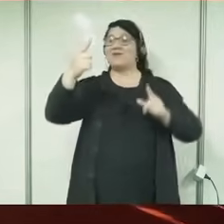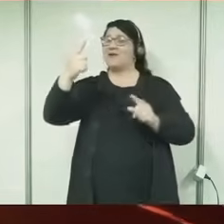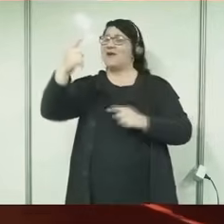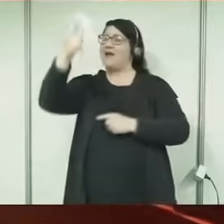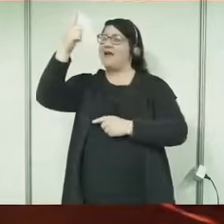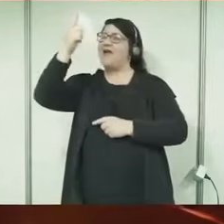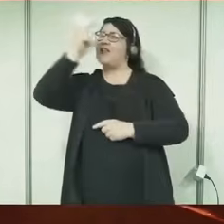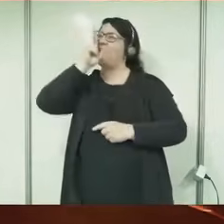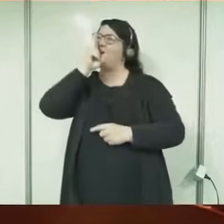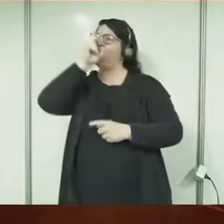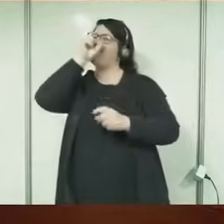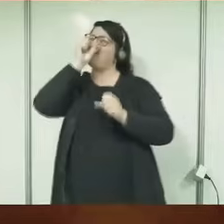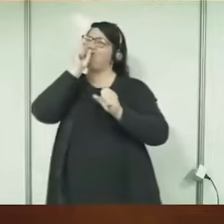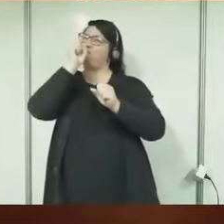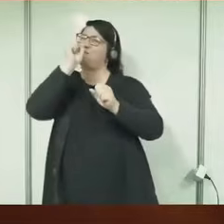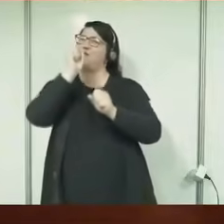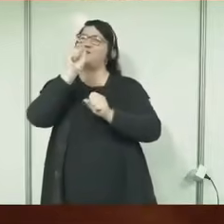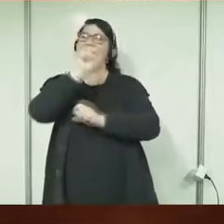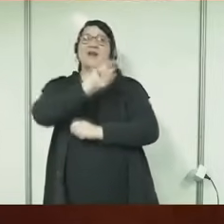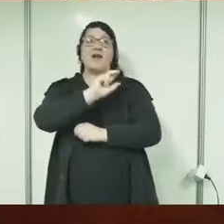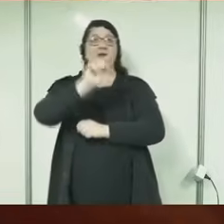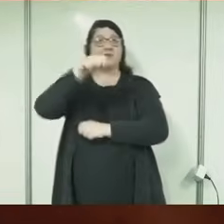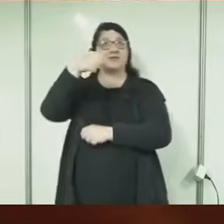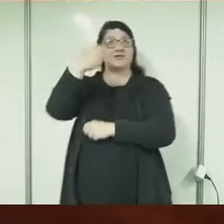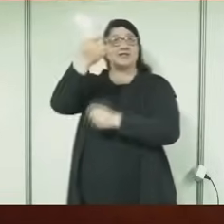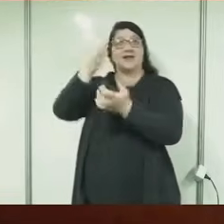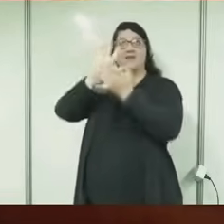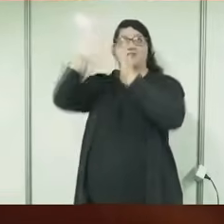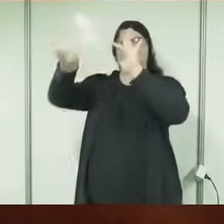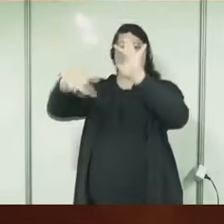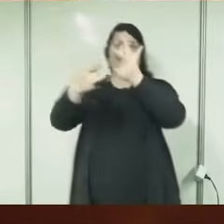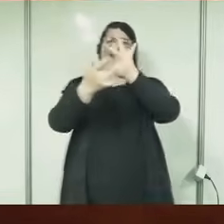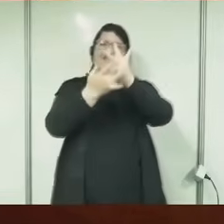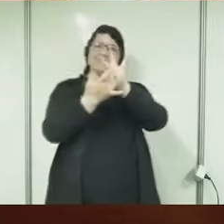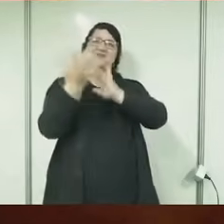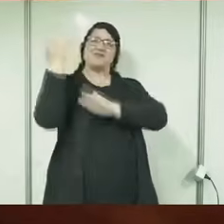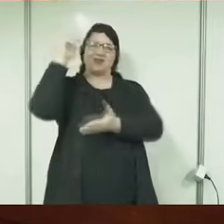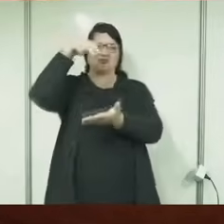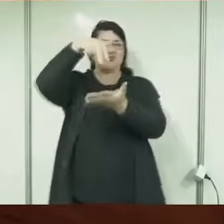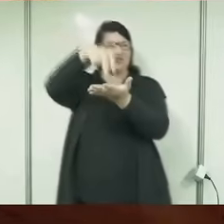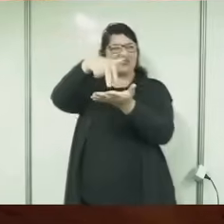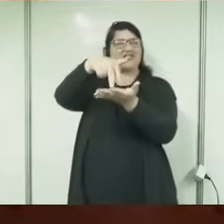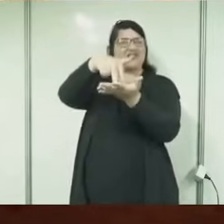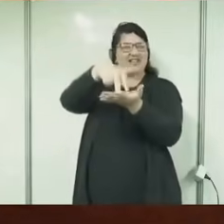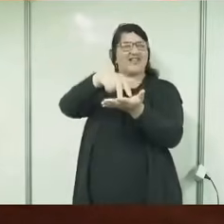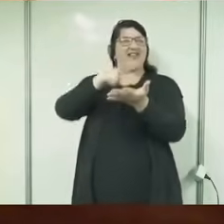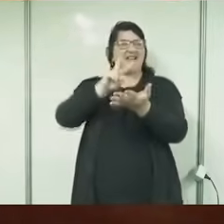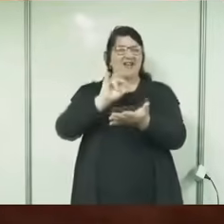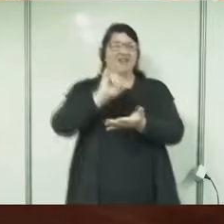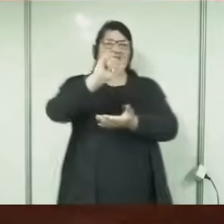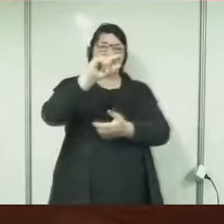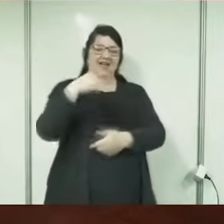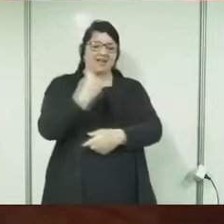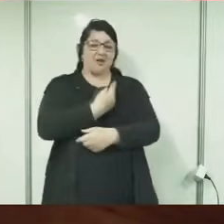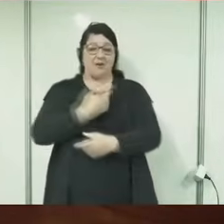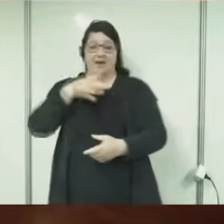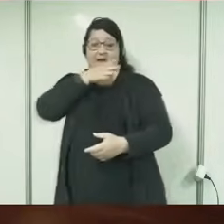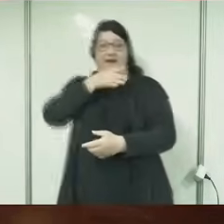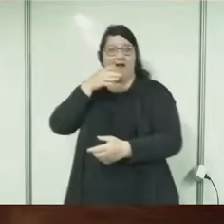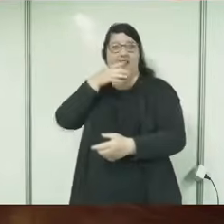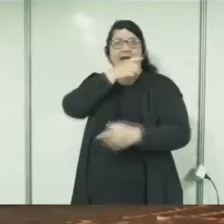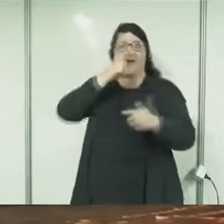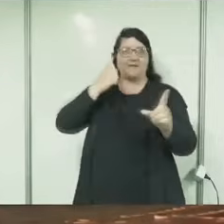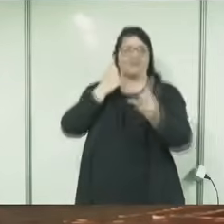Se procure, se encontre depressa, ele está pra chegar. Ele está